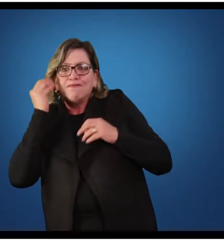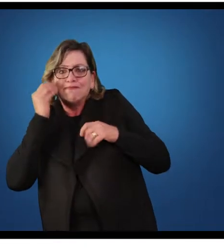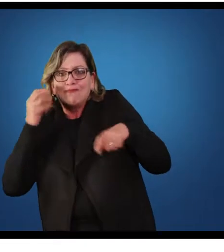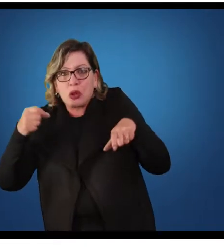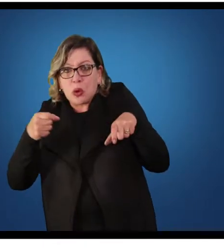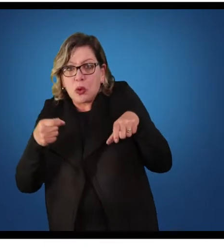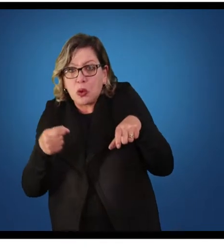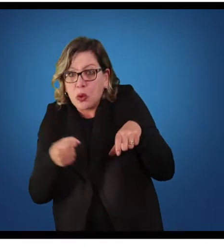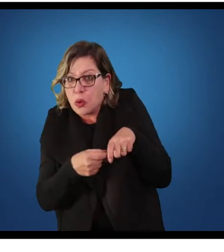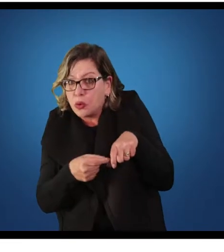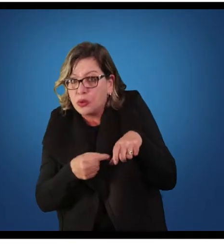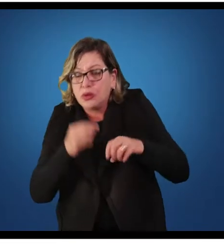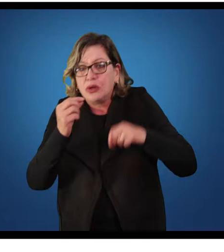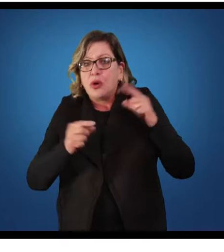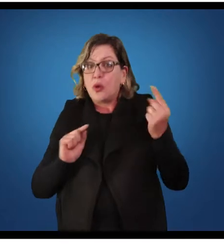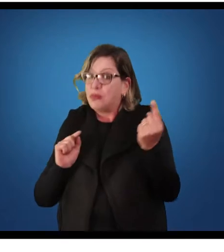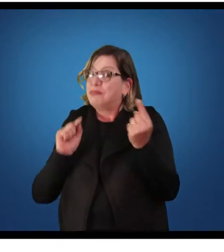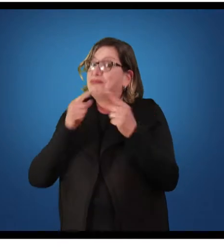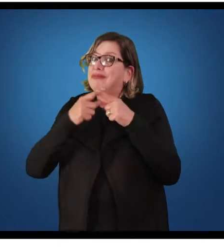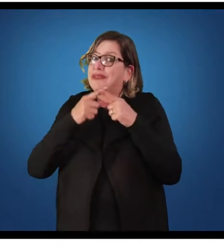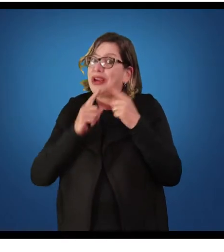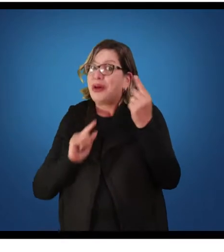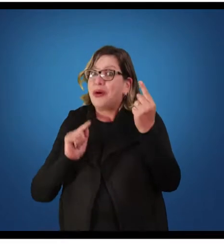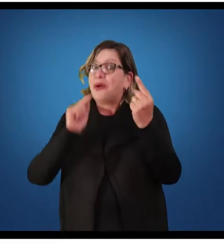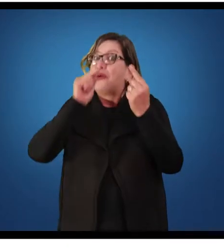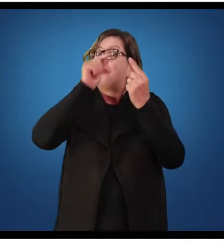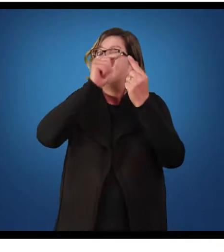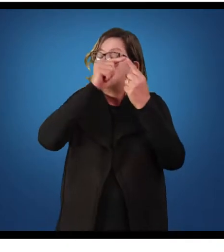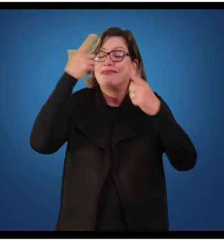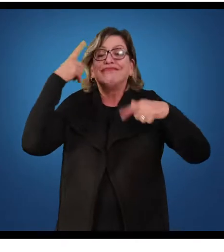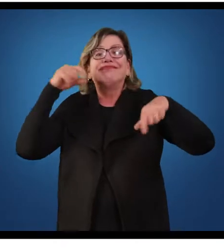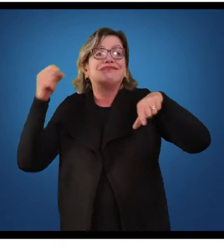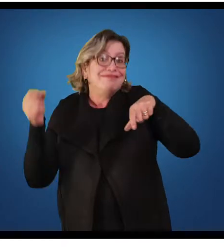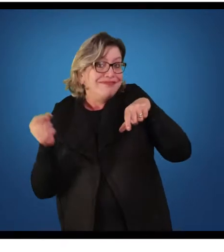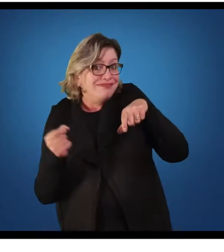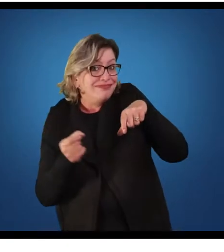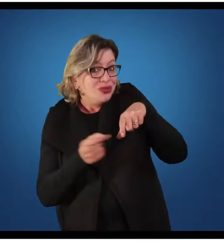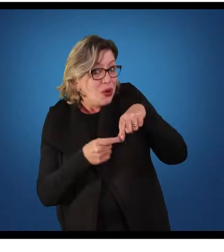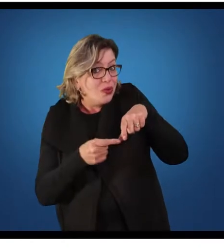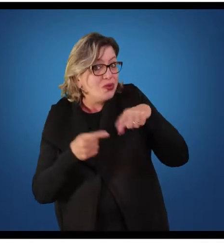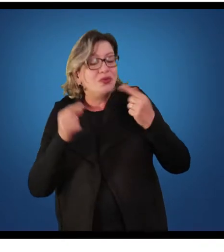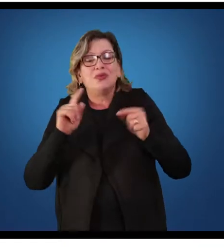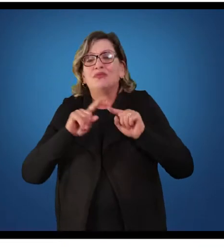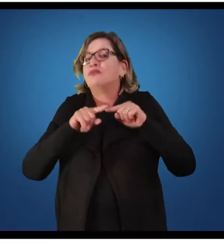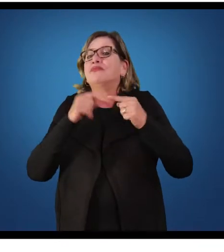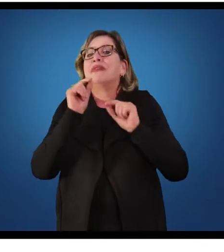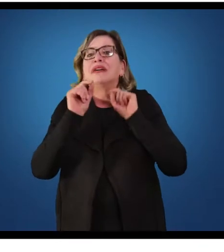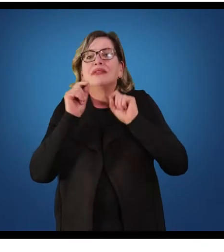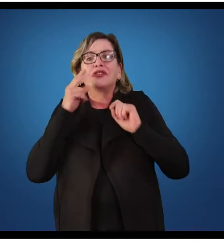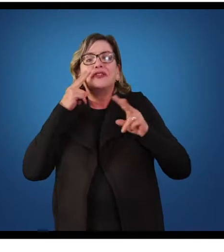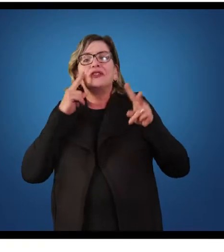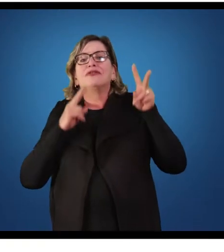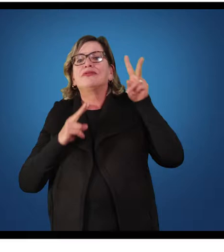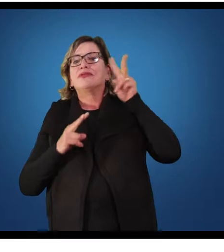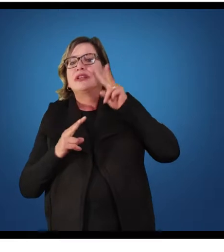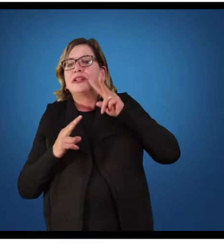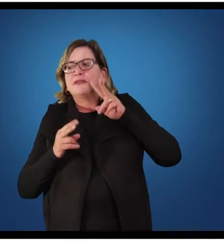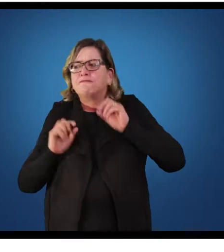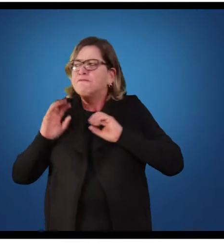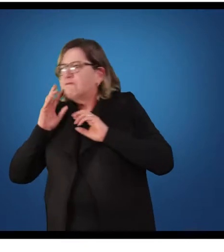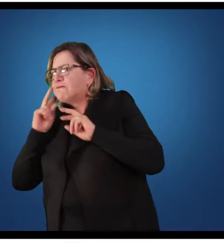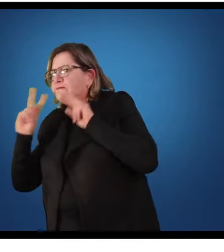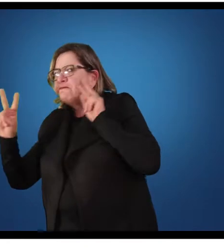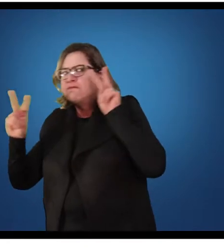certo? Porque o nosso objetivo é a meta, é o gol. Mas então, estamos olhando e